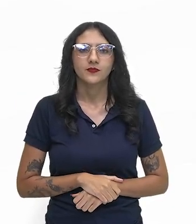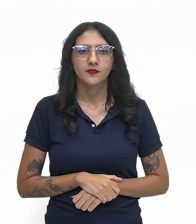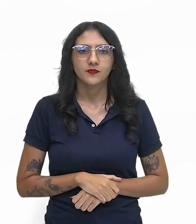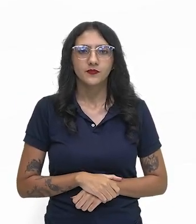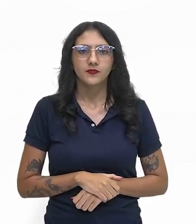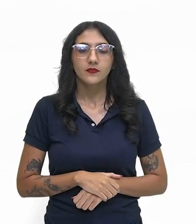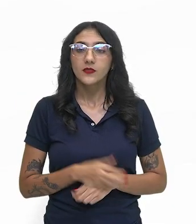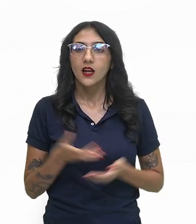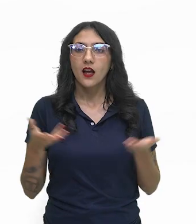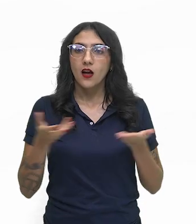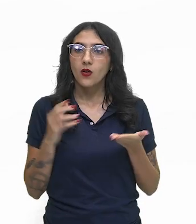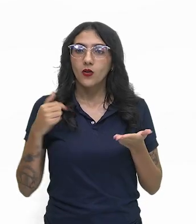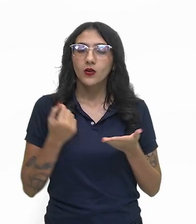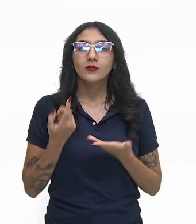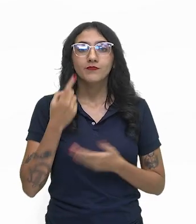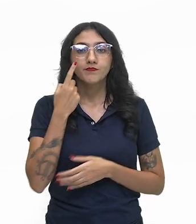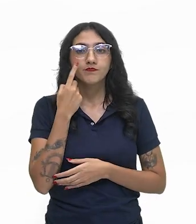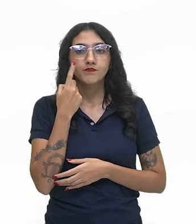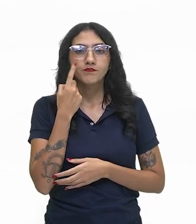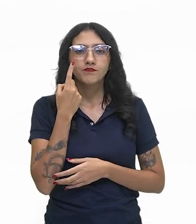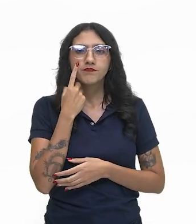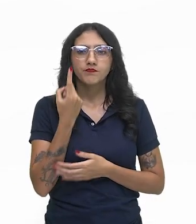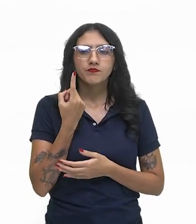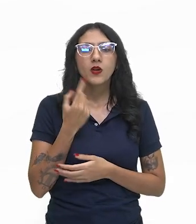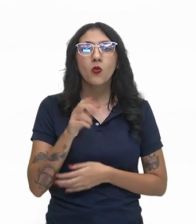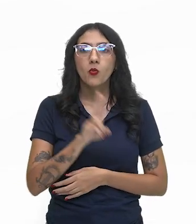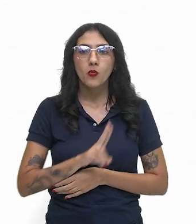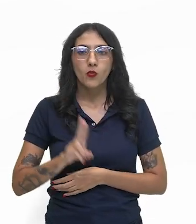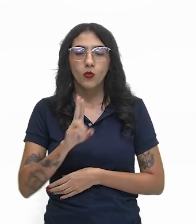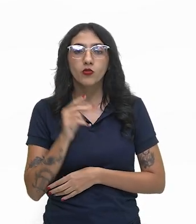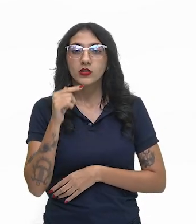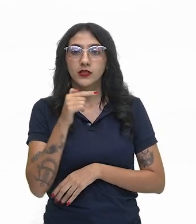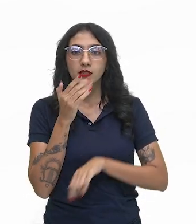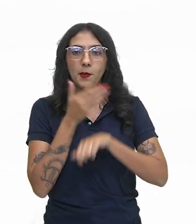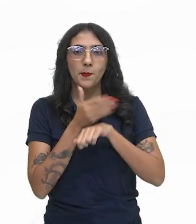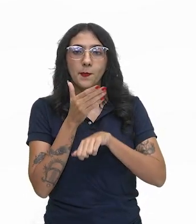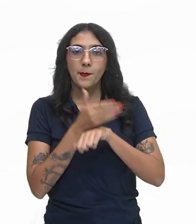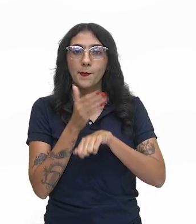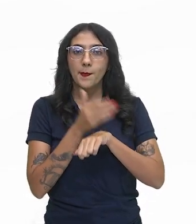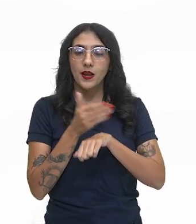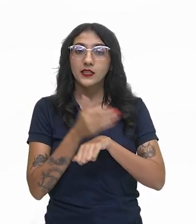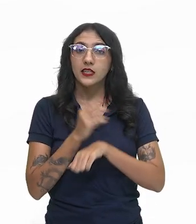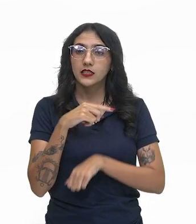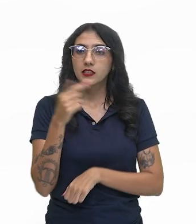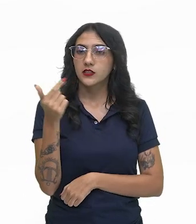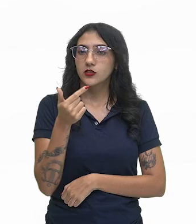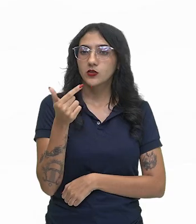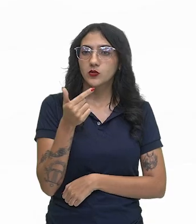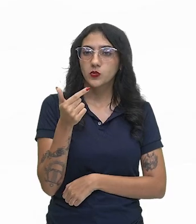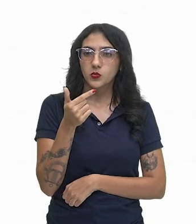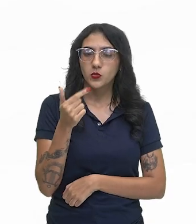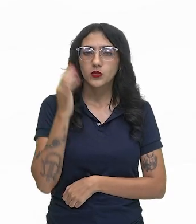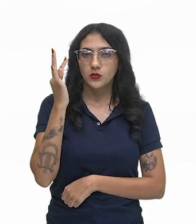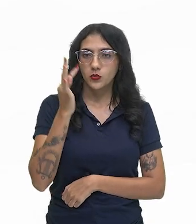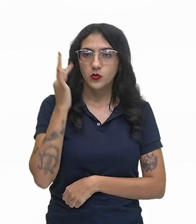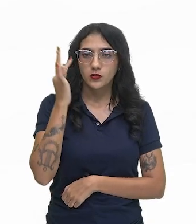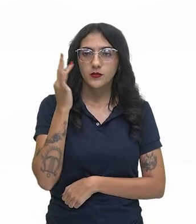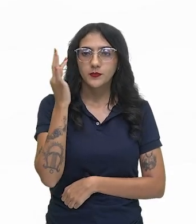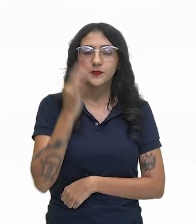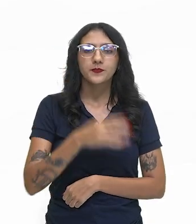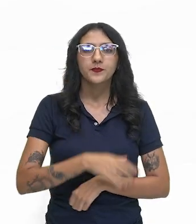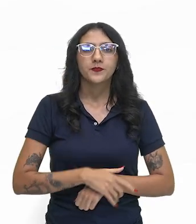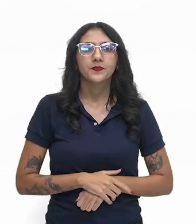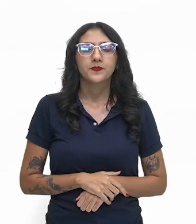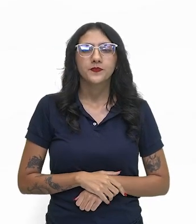fazer uma aplicação envolvendo aí a segunda lei. Então, vamos lá. Olha só.